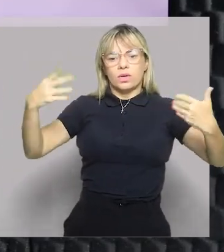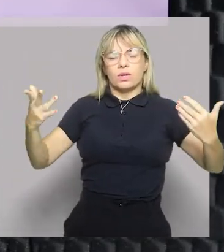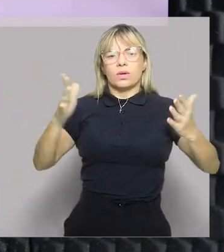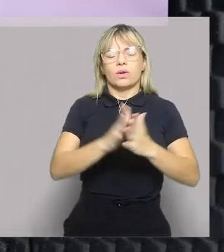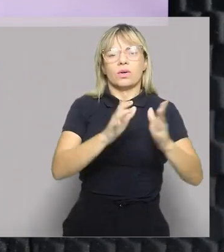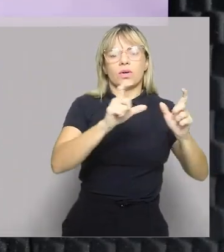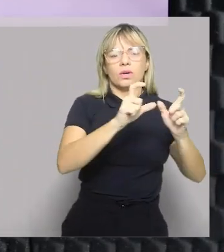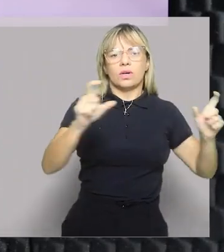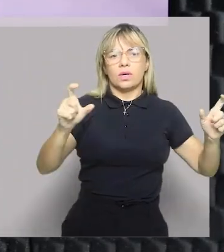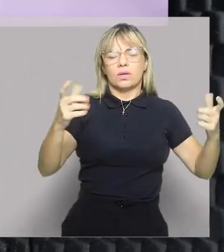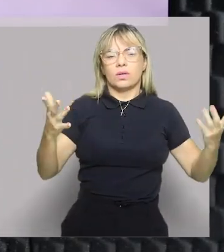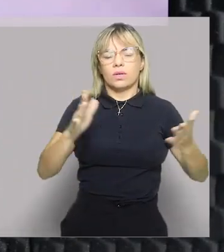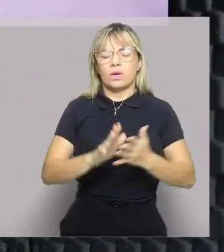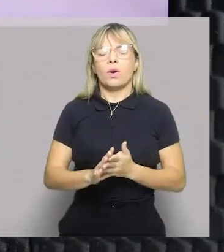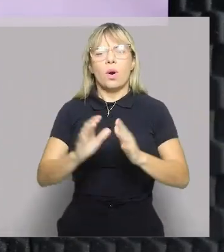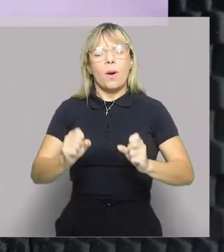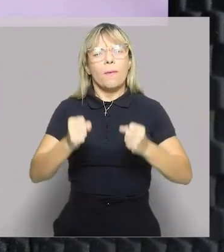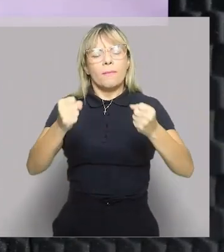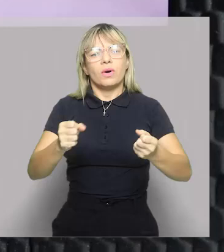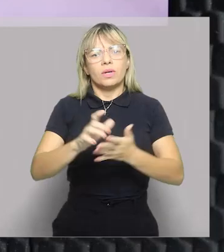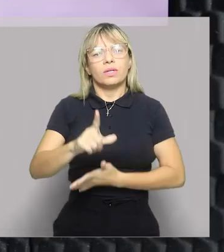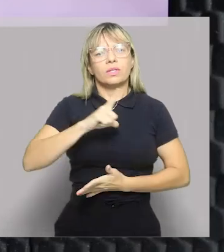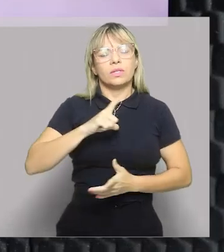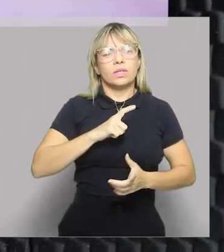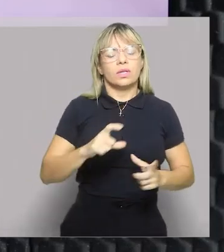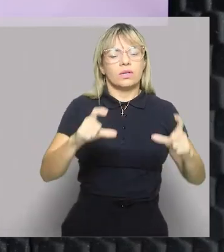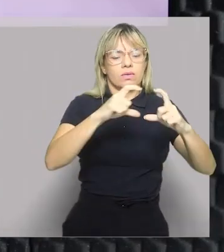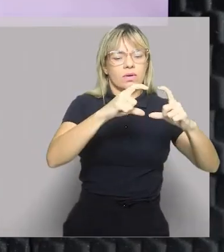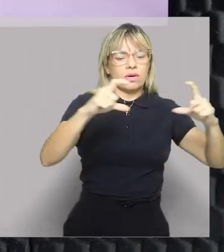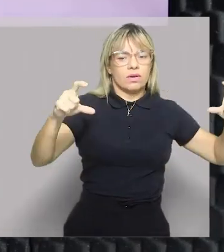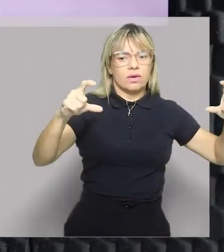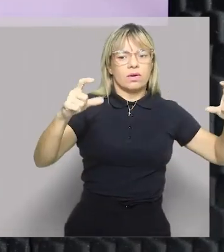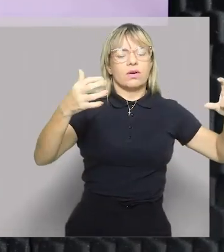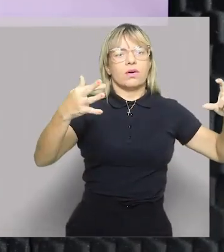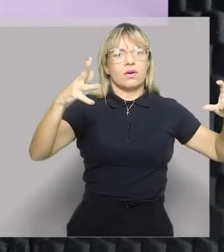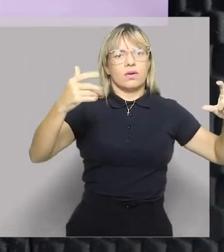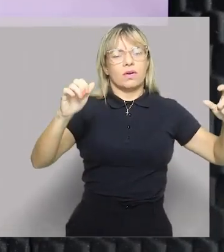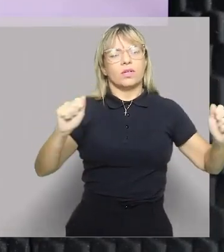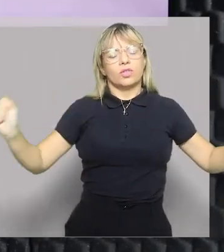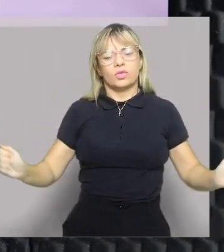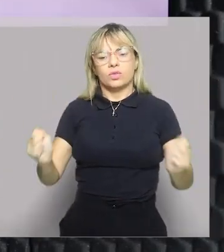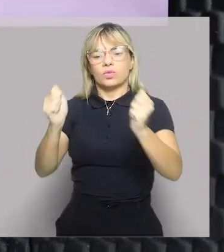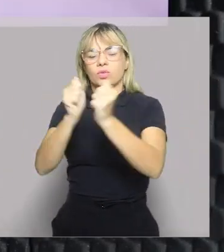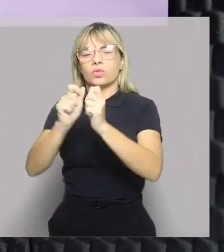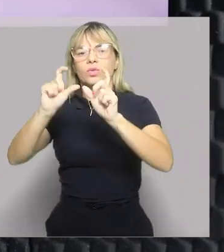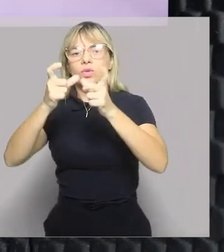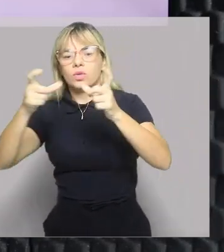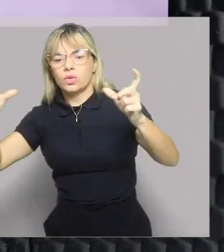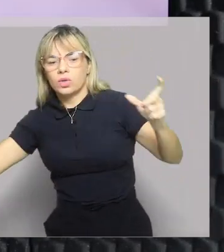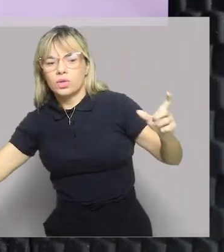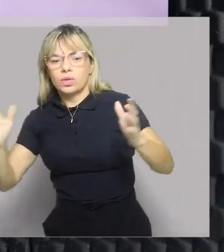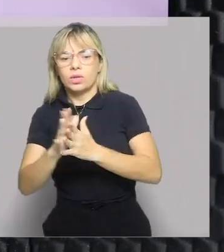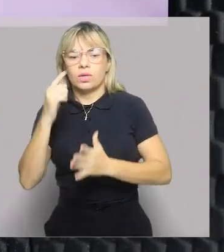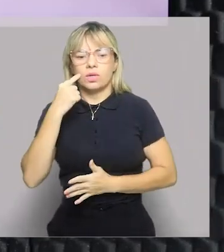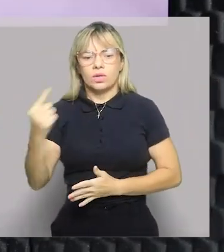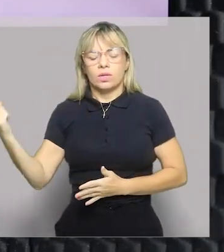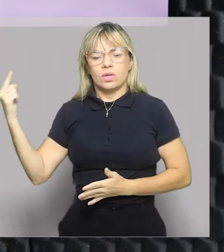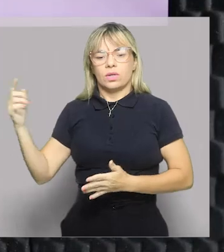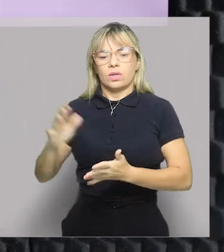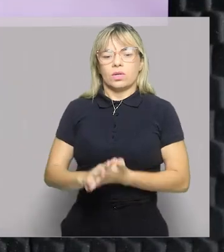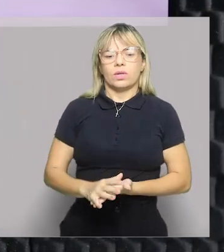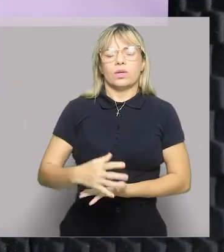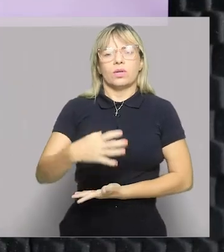sentido? Eu posso ter uma oração e uma frase ao mesmo tempo. Logo, a situação está muito delicada, é uma